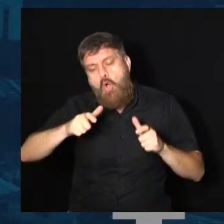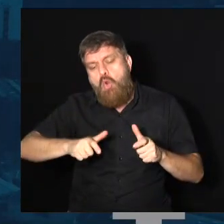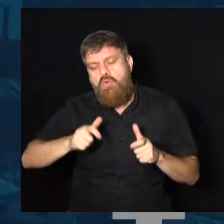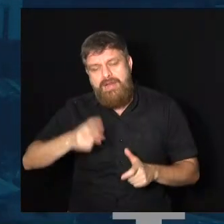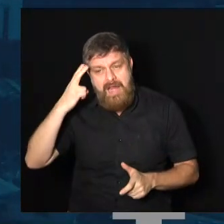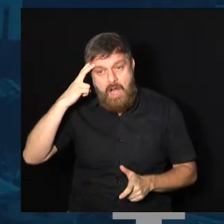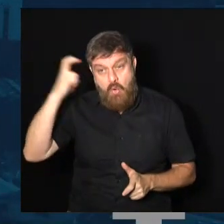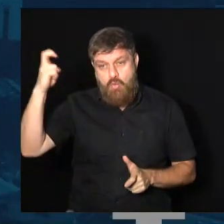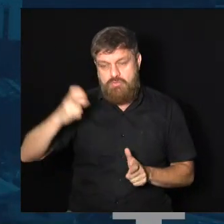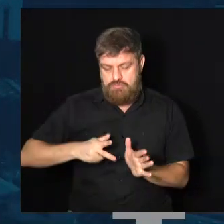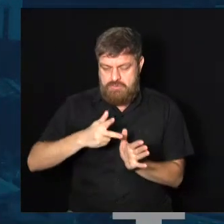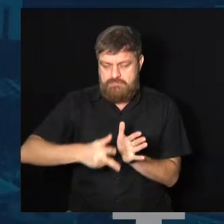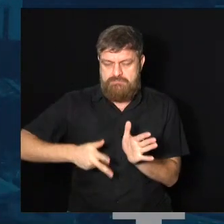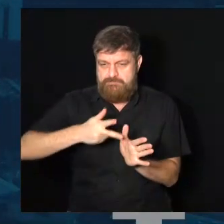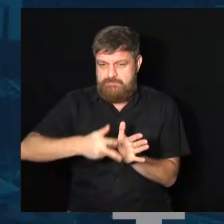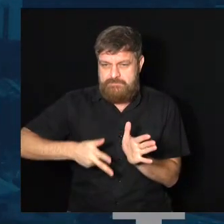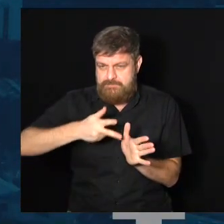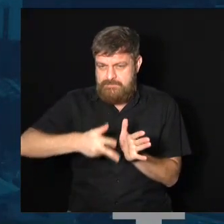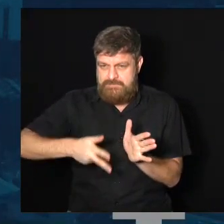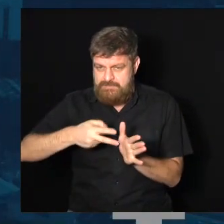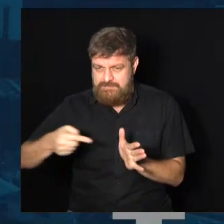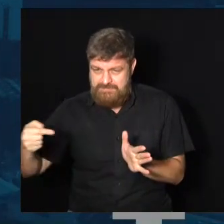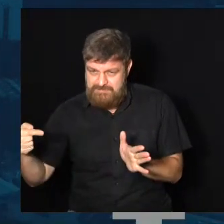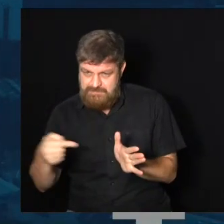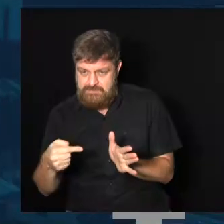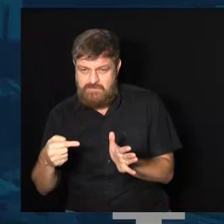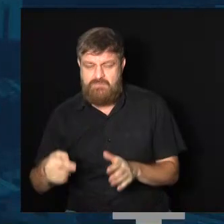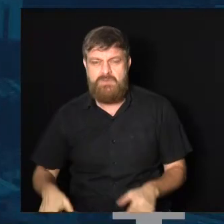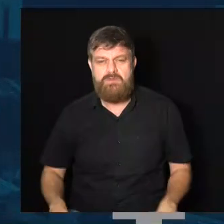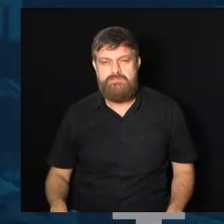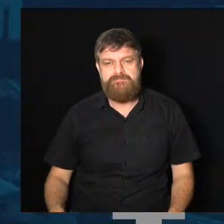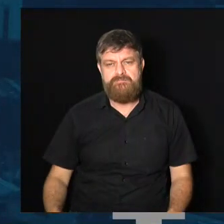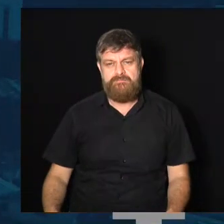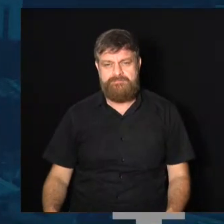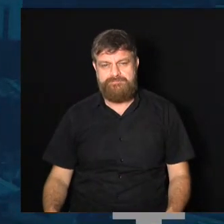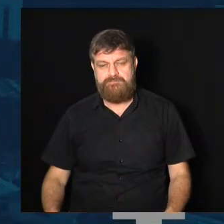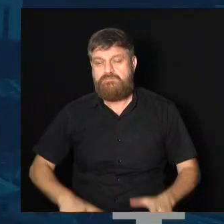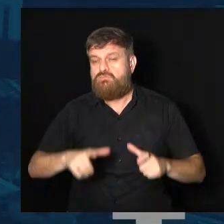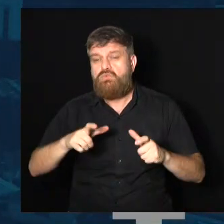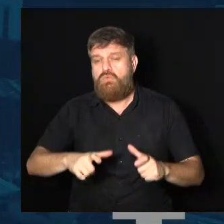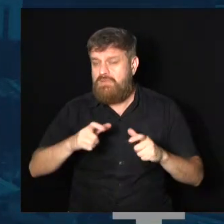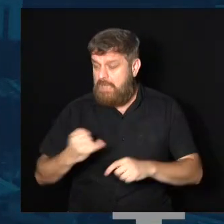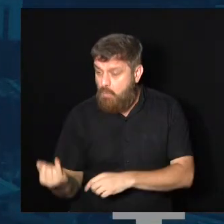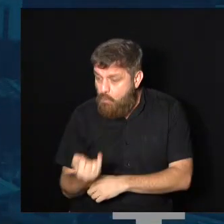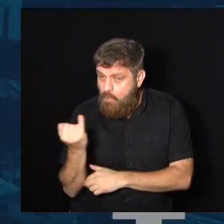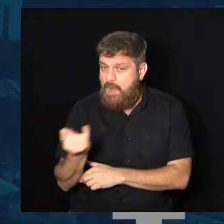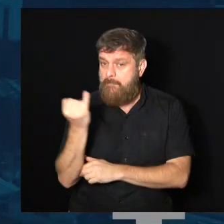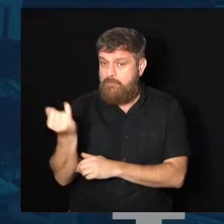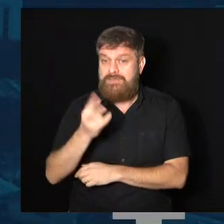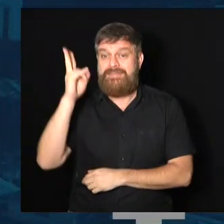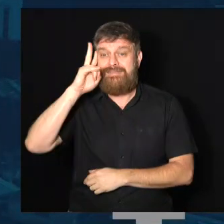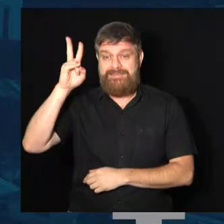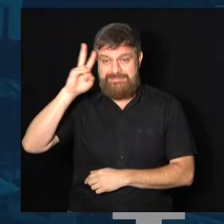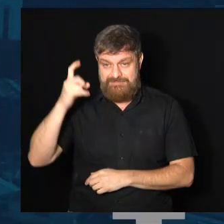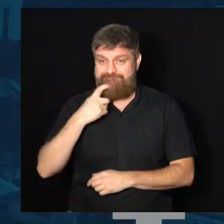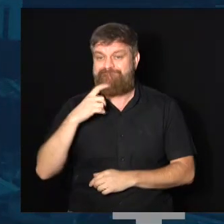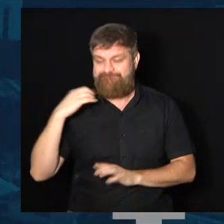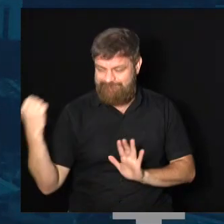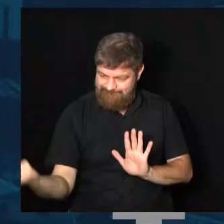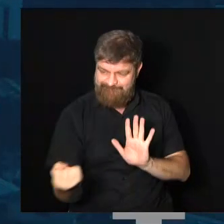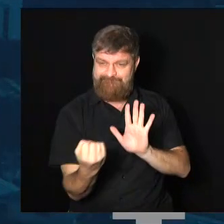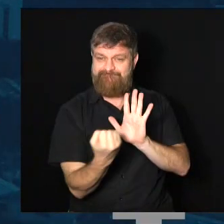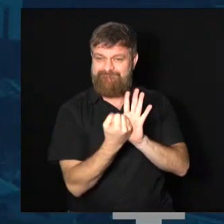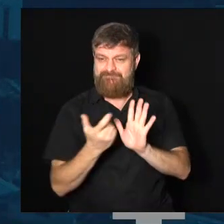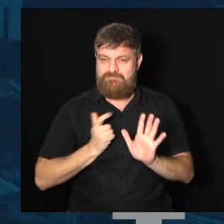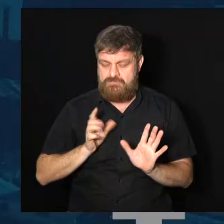Estação Cultura Antônio da Costa, que é a antiga estação ferroviária. Local de importante preservação histórica da cidade, que